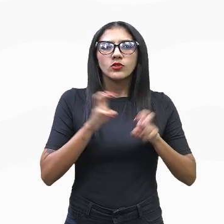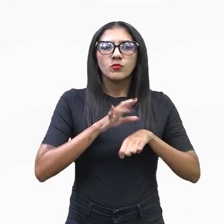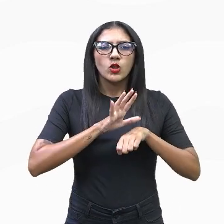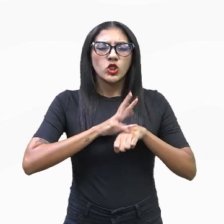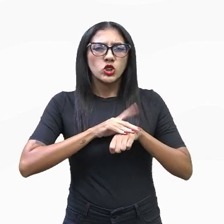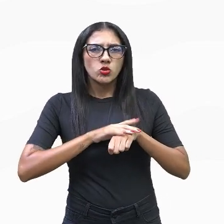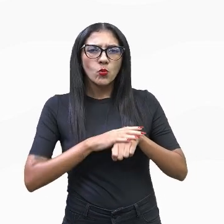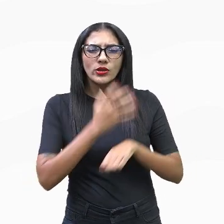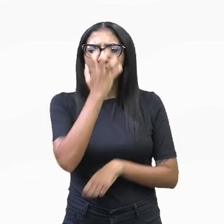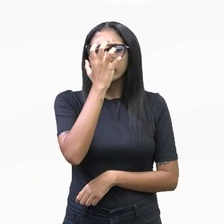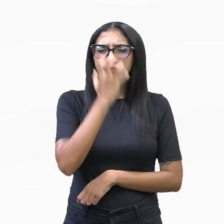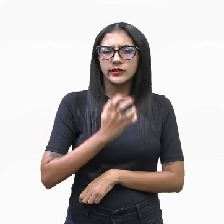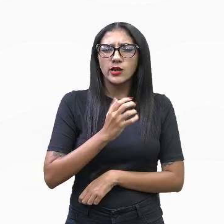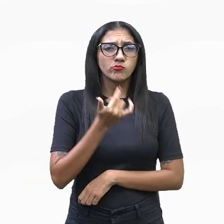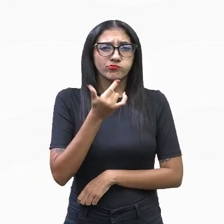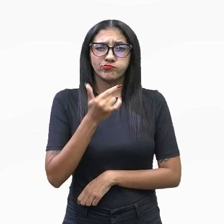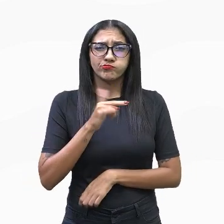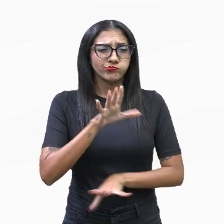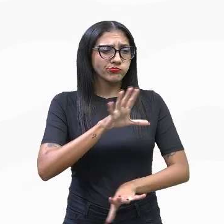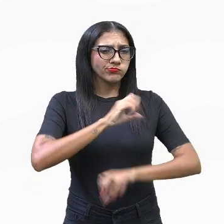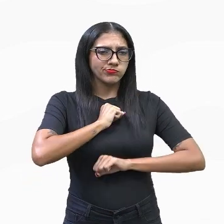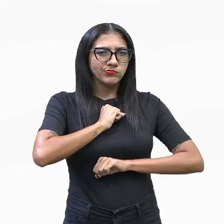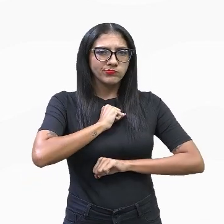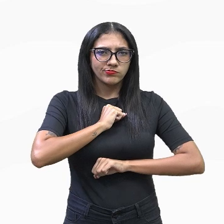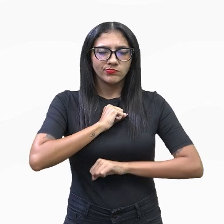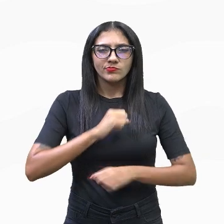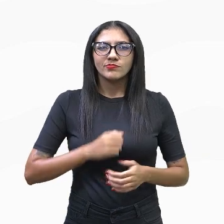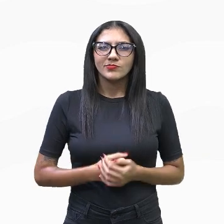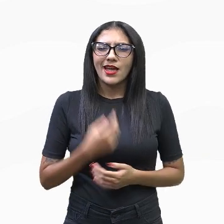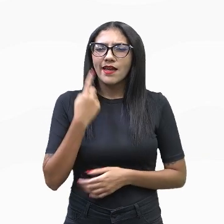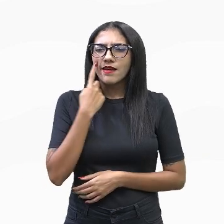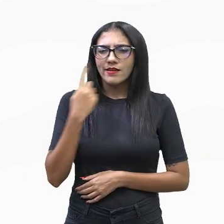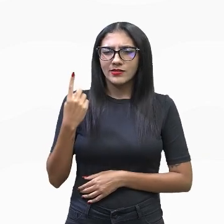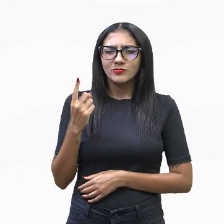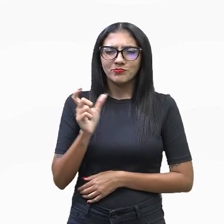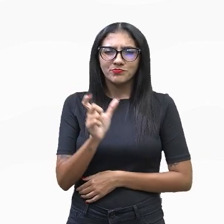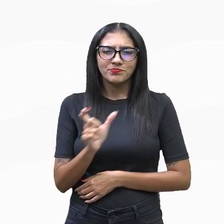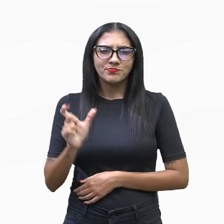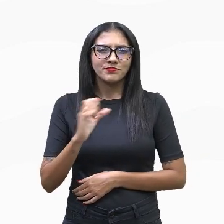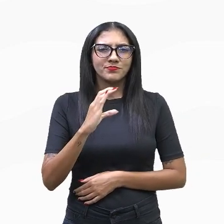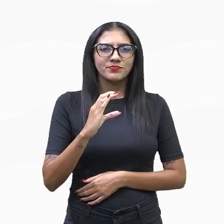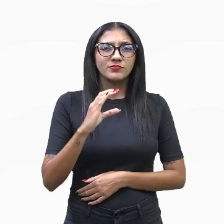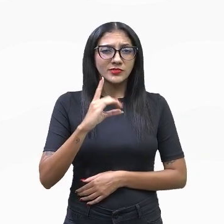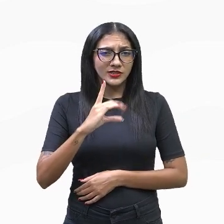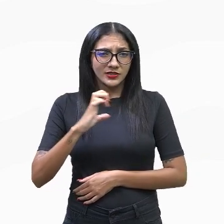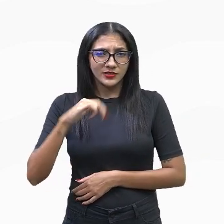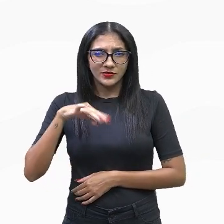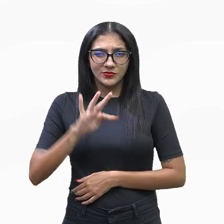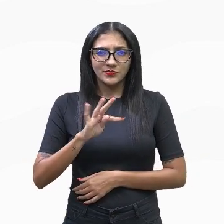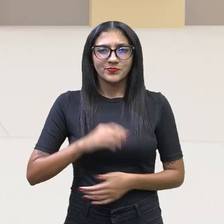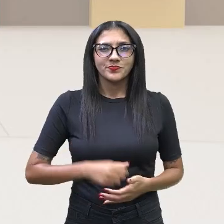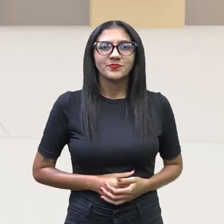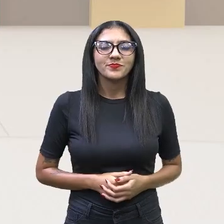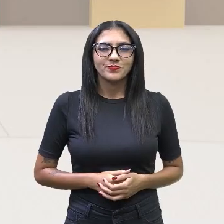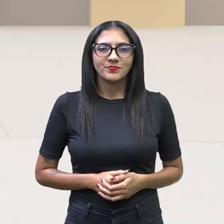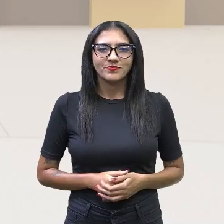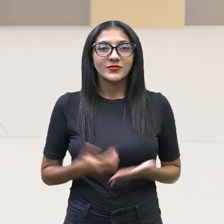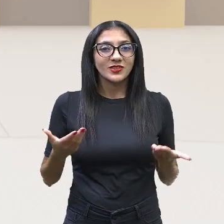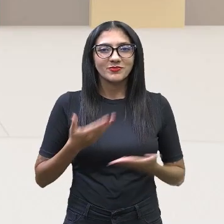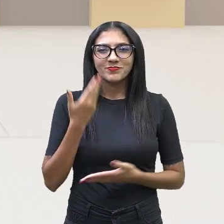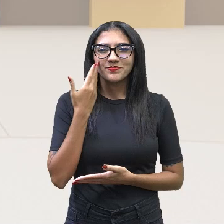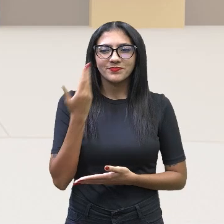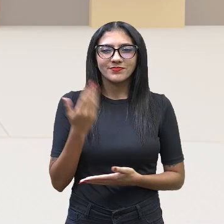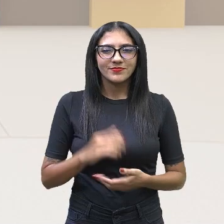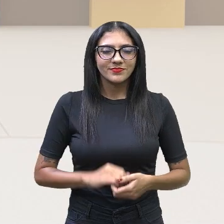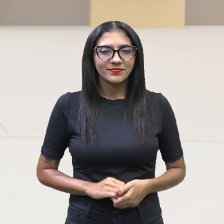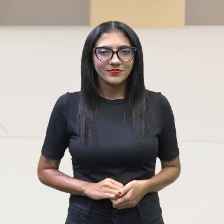doenças crônicas não transmissíveis. Essa sigla aí, DCNT. Vamos à discussão do dia.